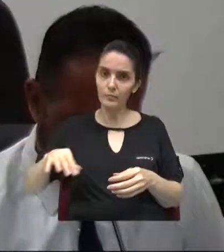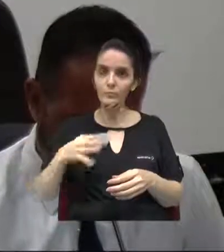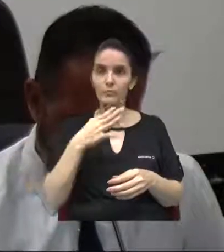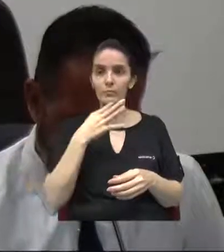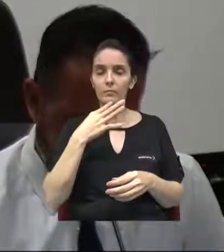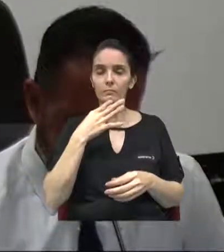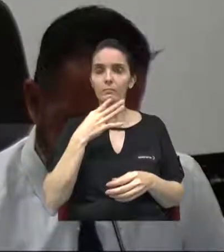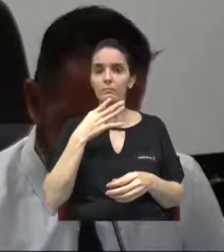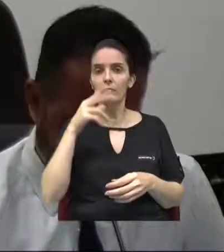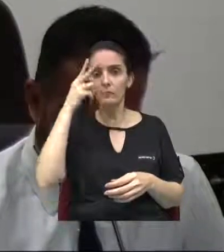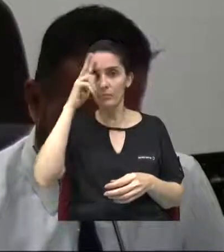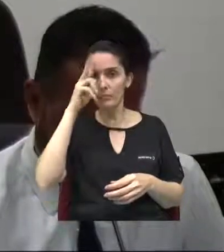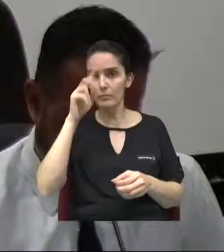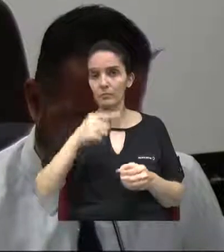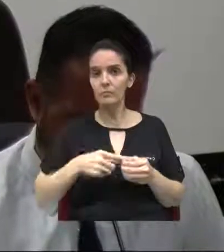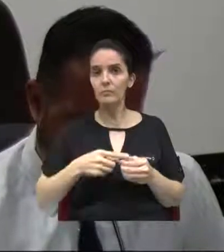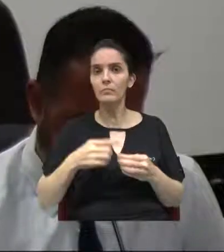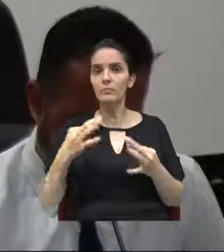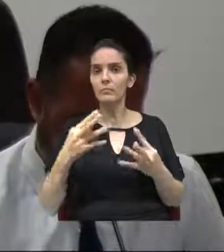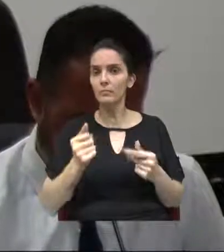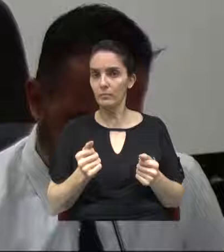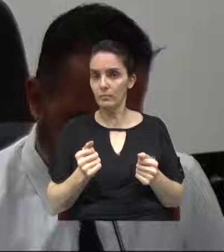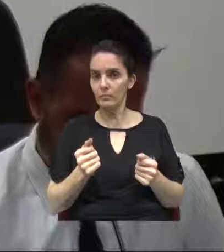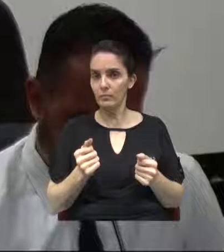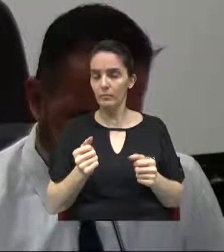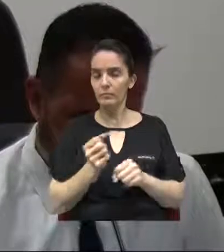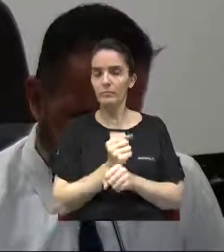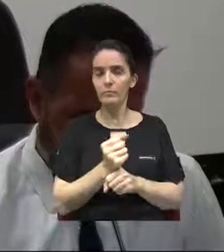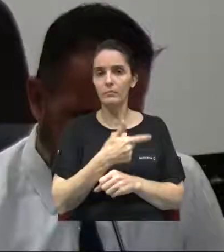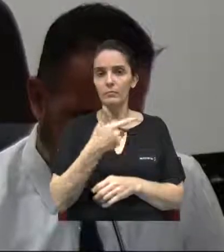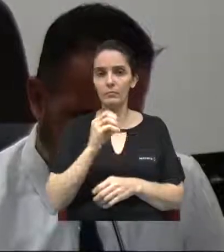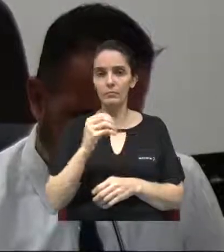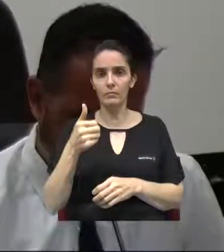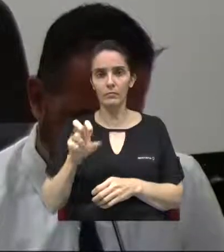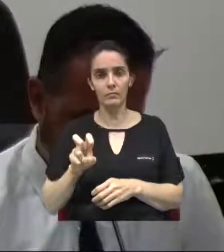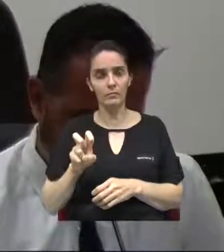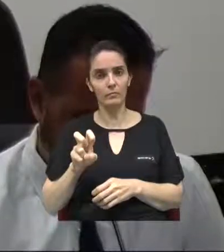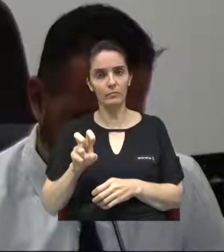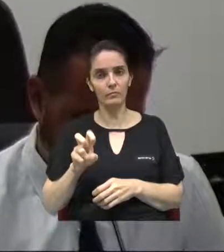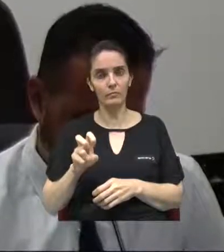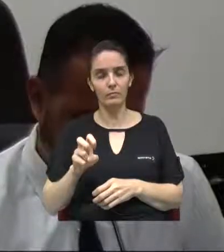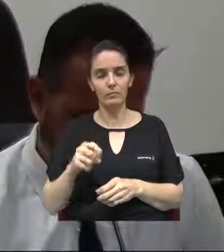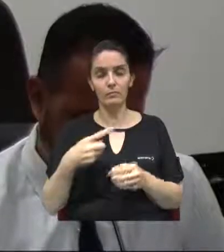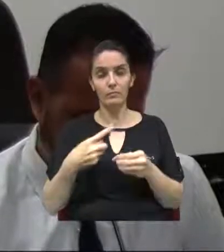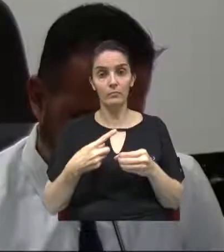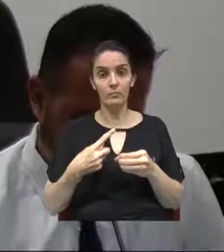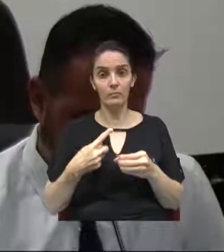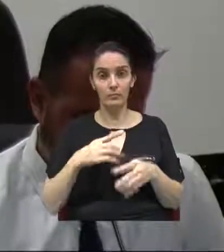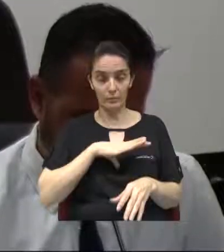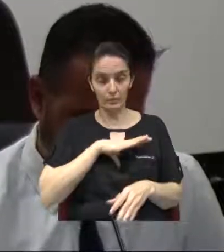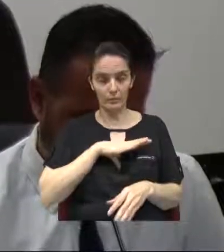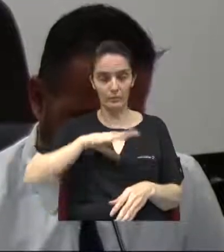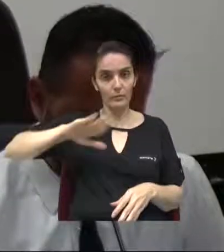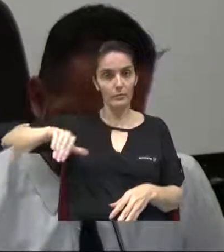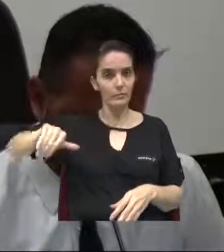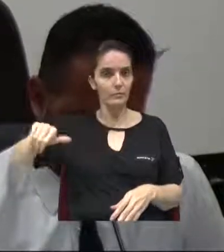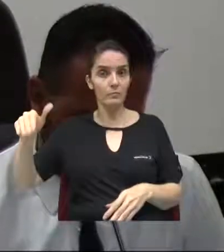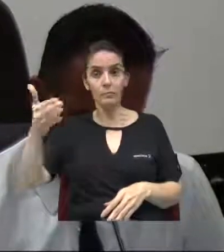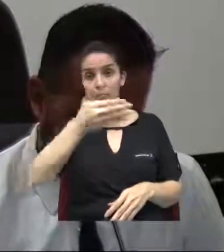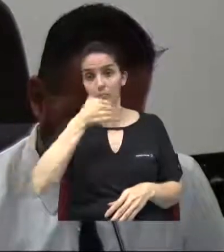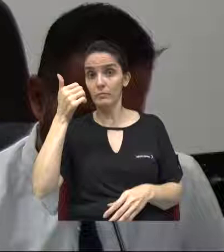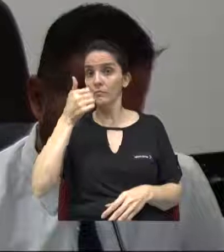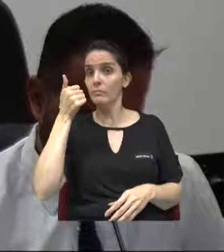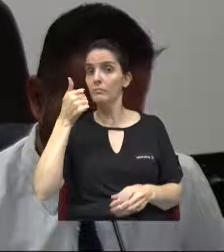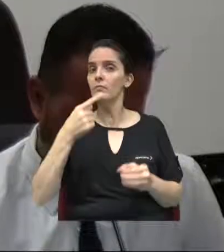cidade e tal. E ela ganhou em 2015 como melhor qualidade de vida no estado de São Paulo. Parece que ela está concorrendo agora de